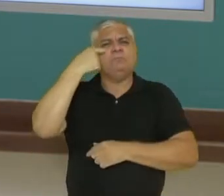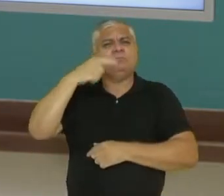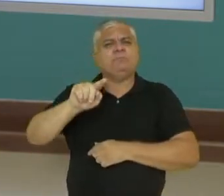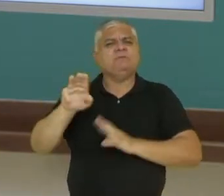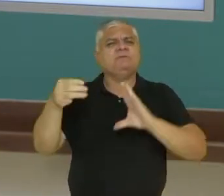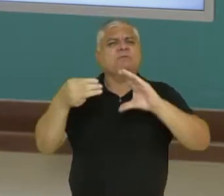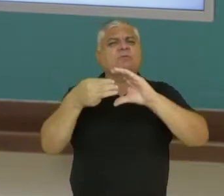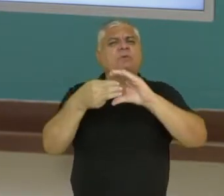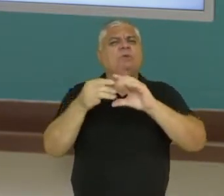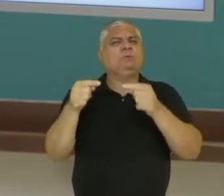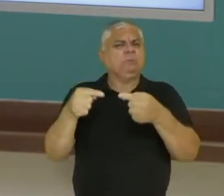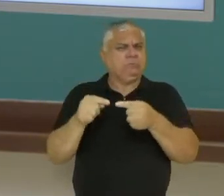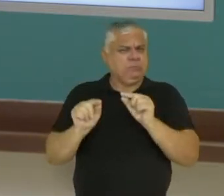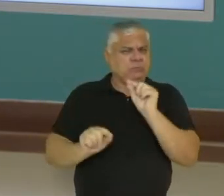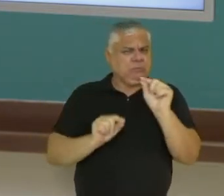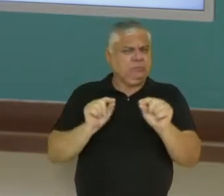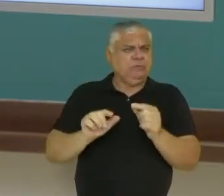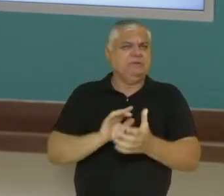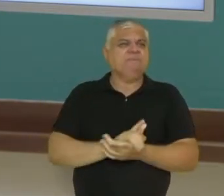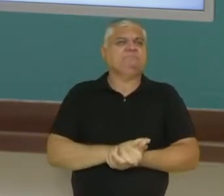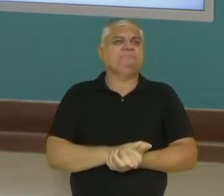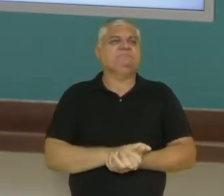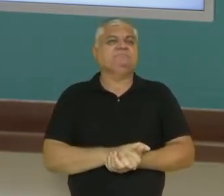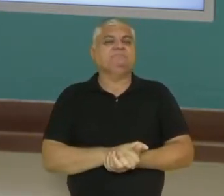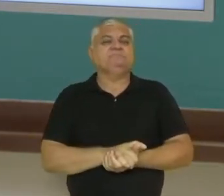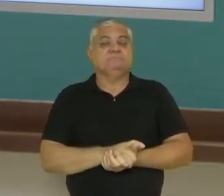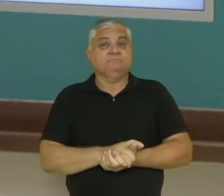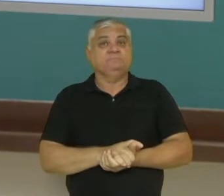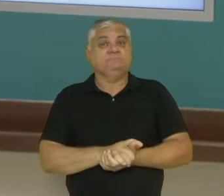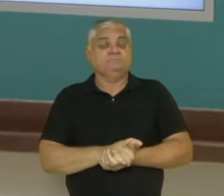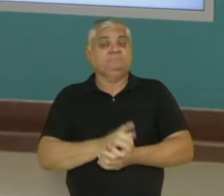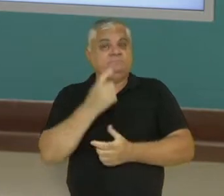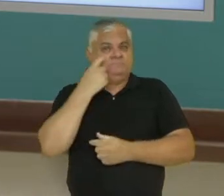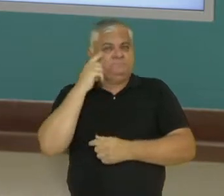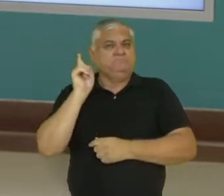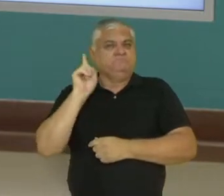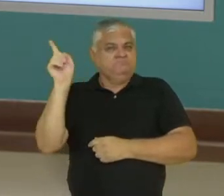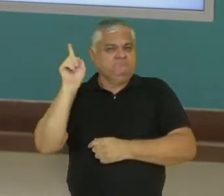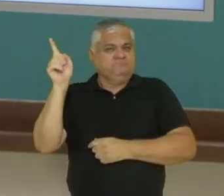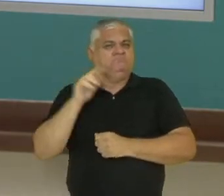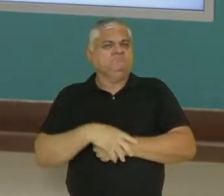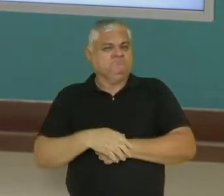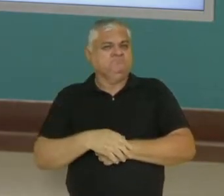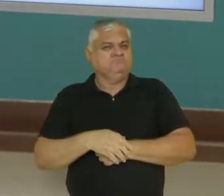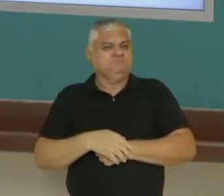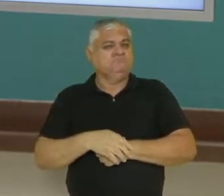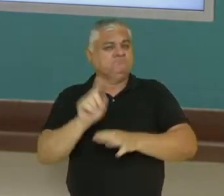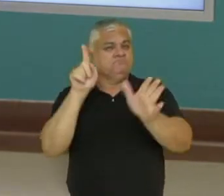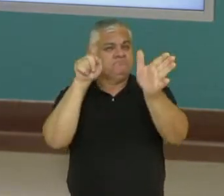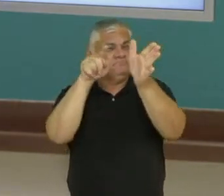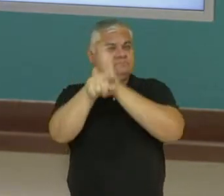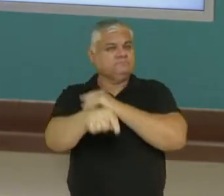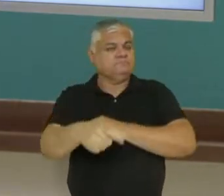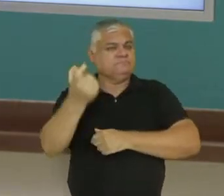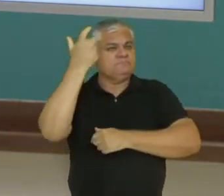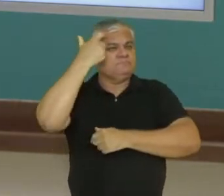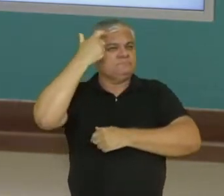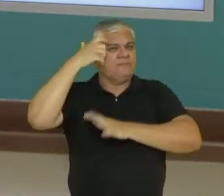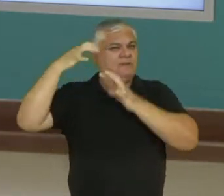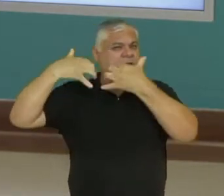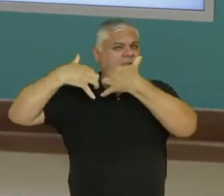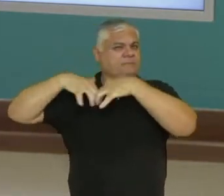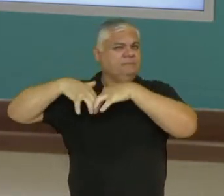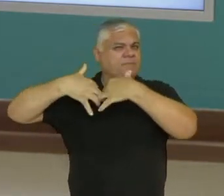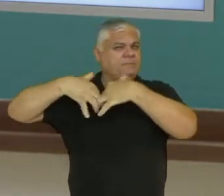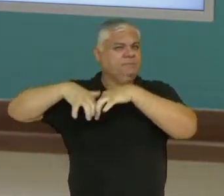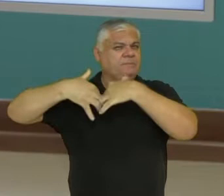celular? Aham, muito bem. Eu vou deixar aqui uma questão para você pensar. É aí que eu já vou querer